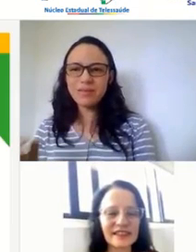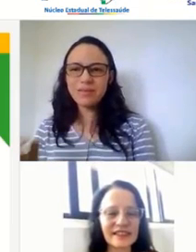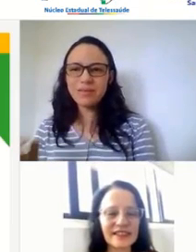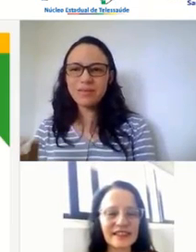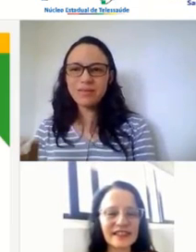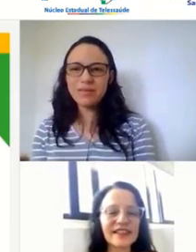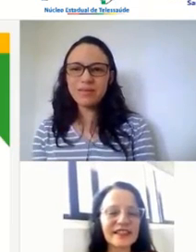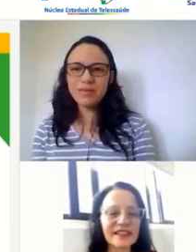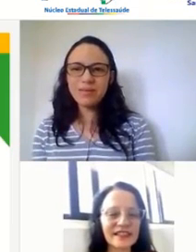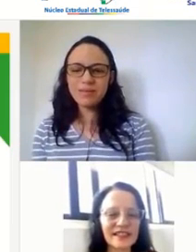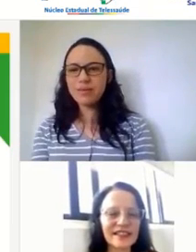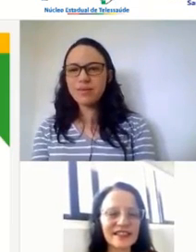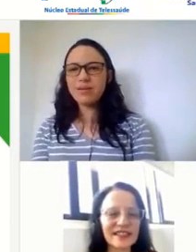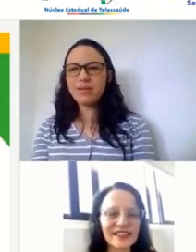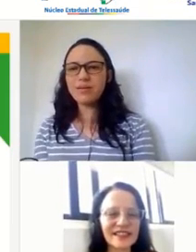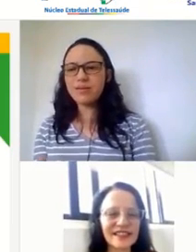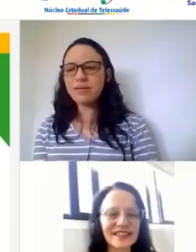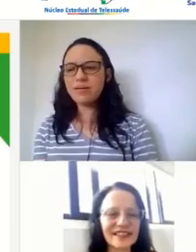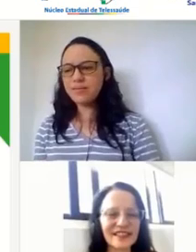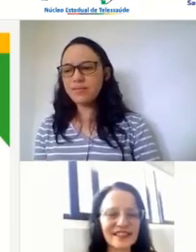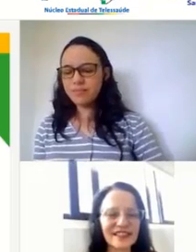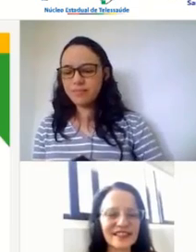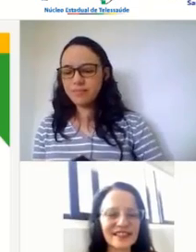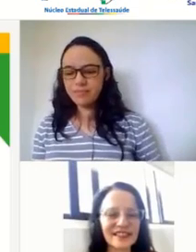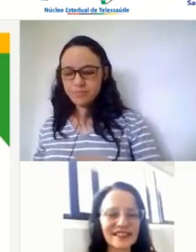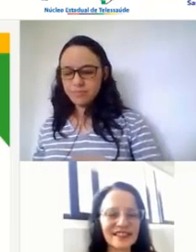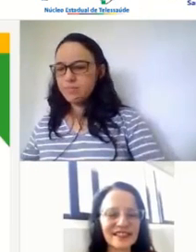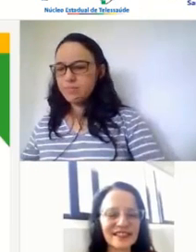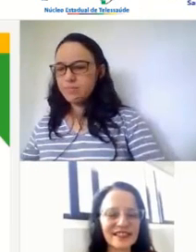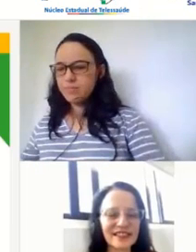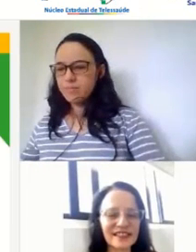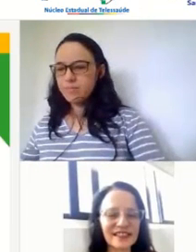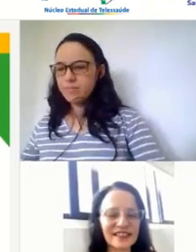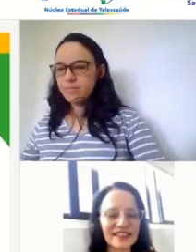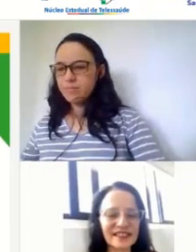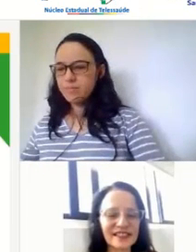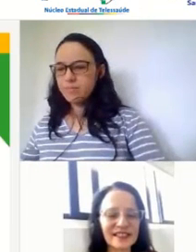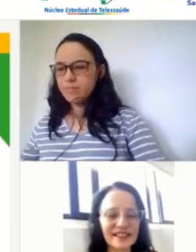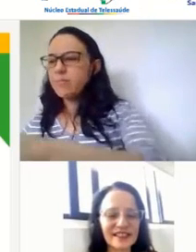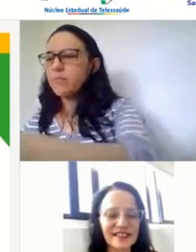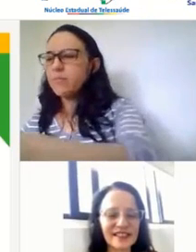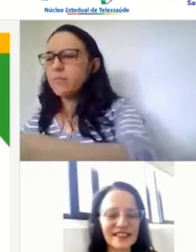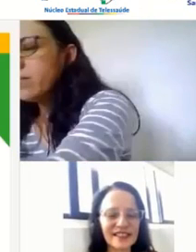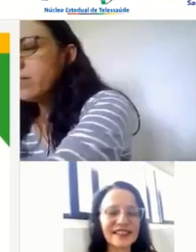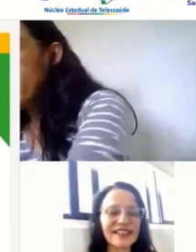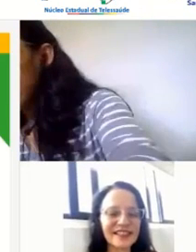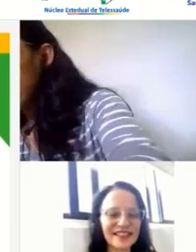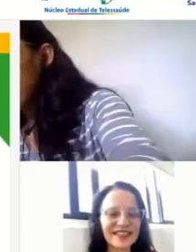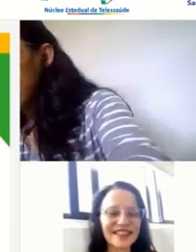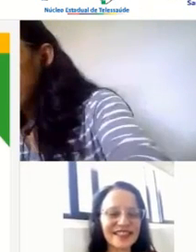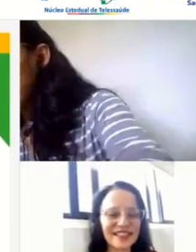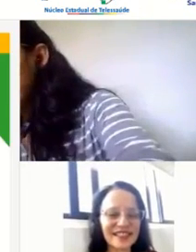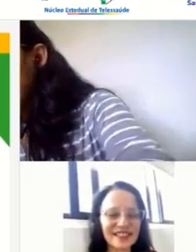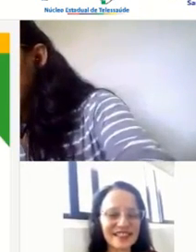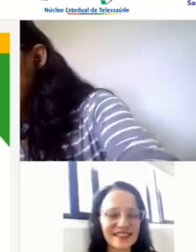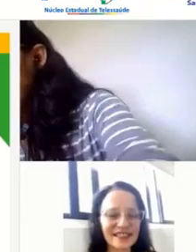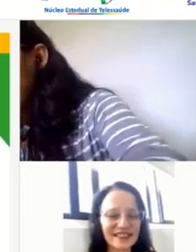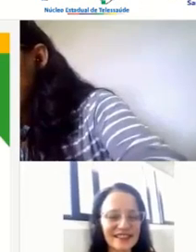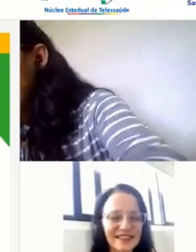youtube qualquer e se quiserem também ficar compartilhar no whatsapp